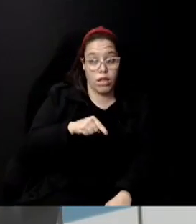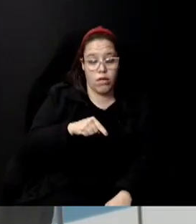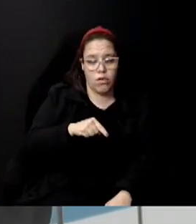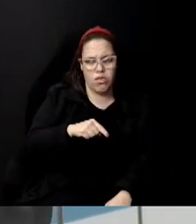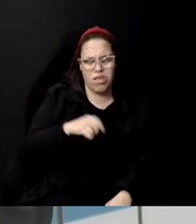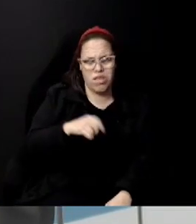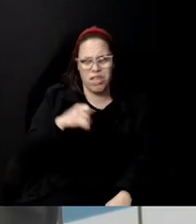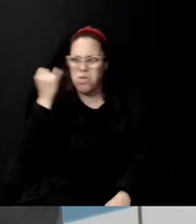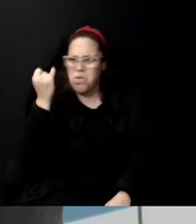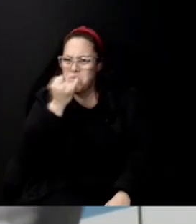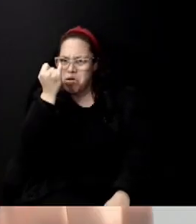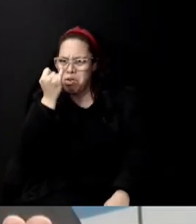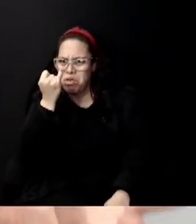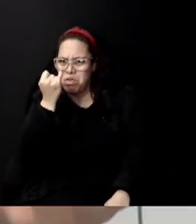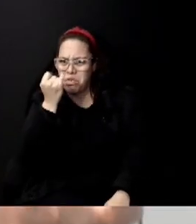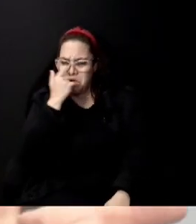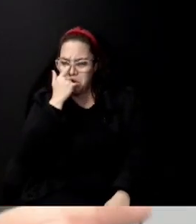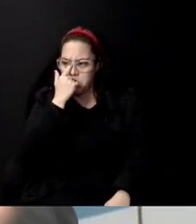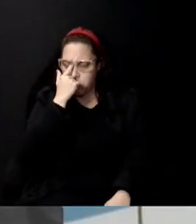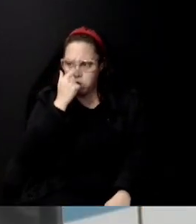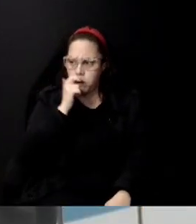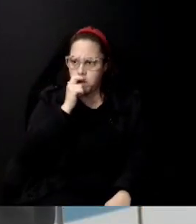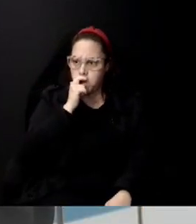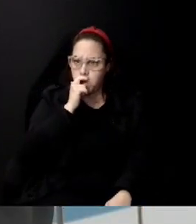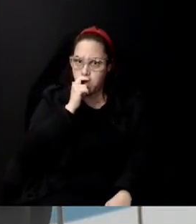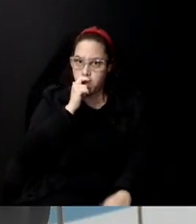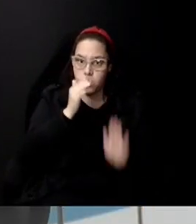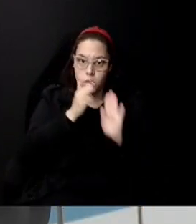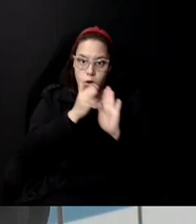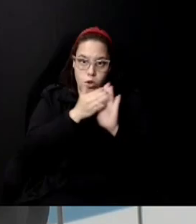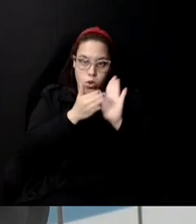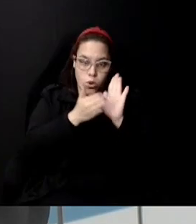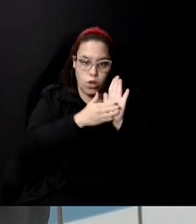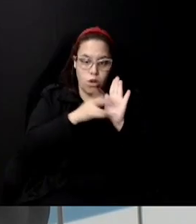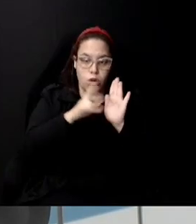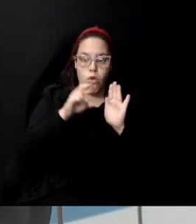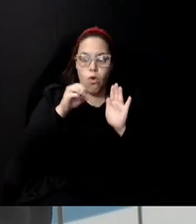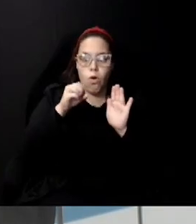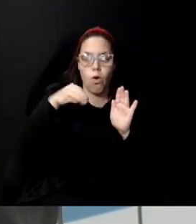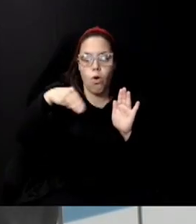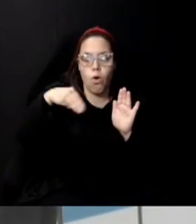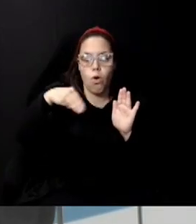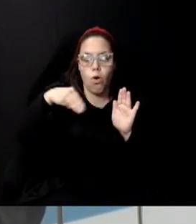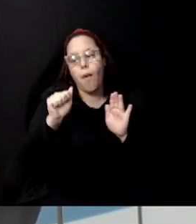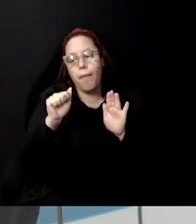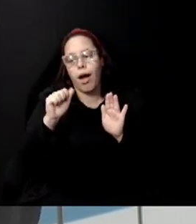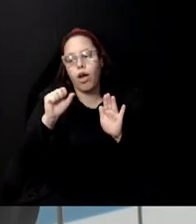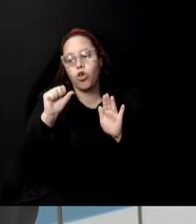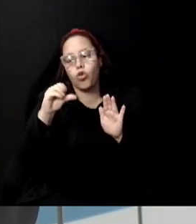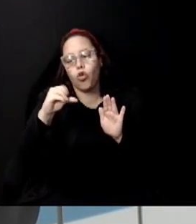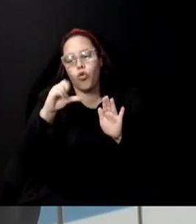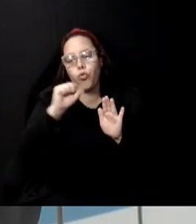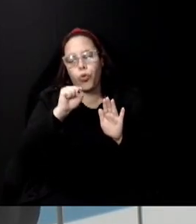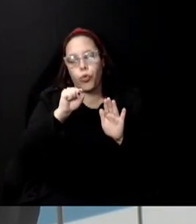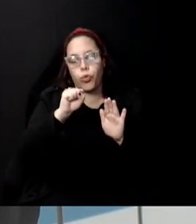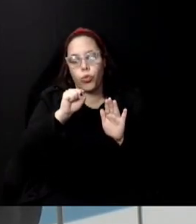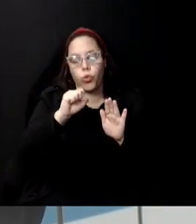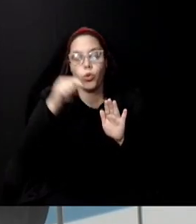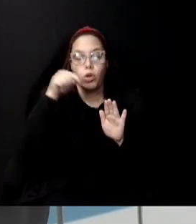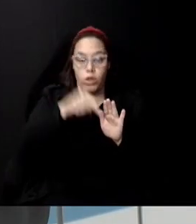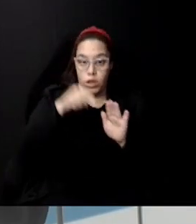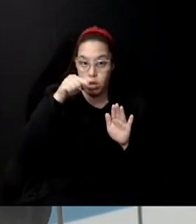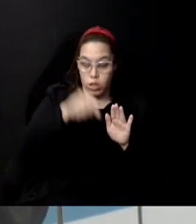eles, seja o Tratado de Roma, de 98, criador do Tribunal Penal Internacional, que deu a esse órgão